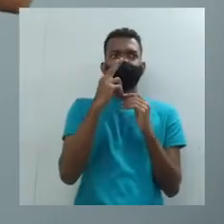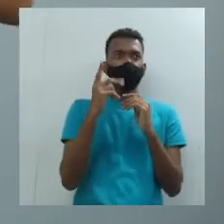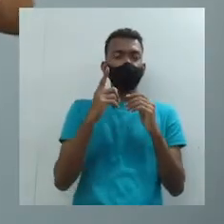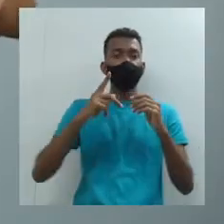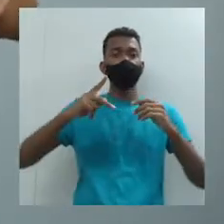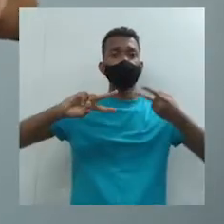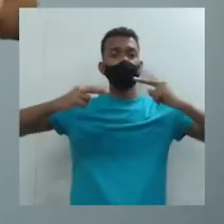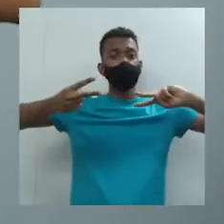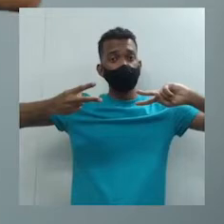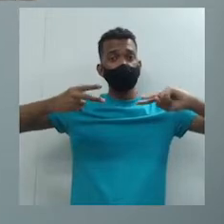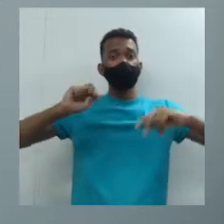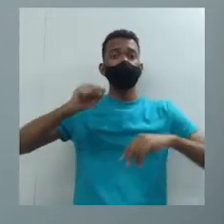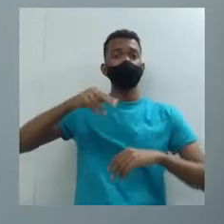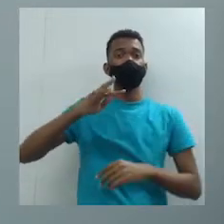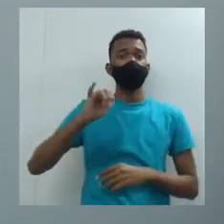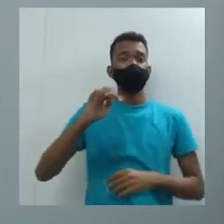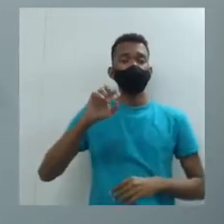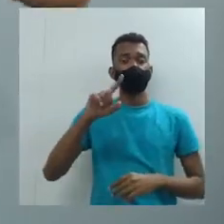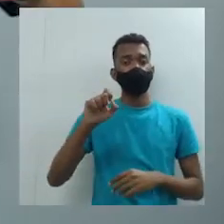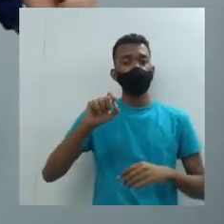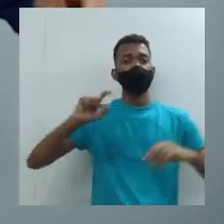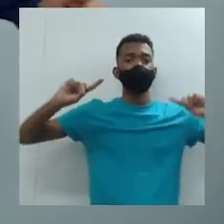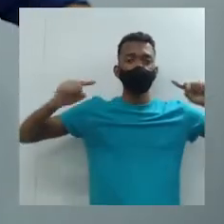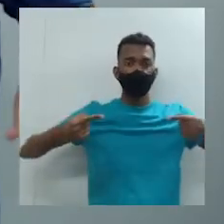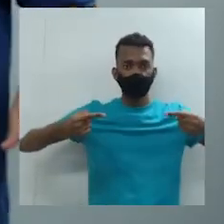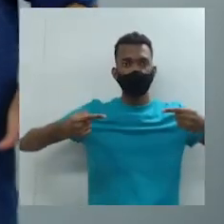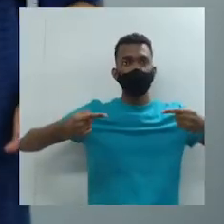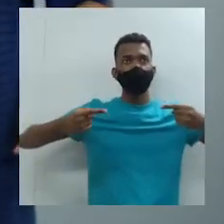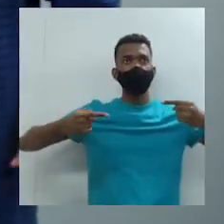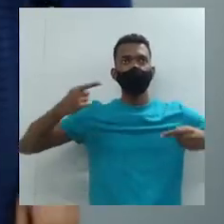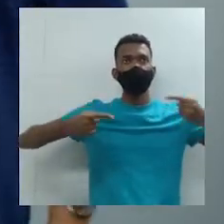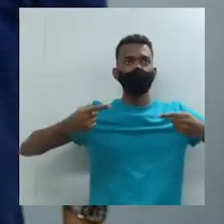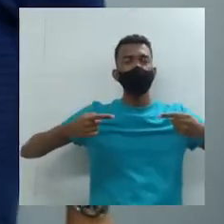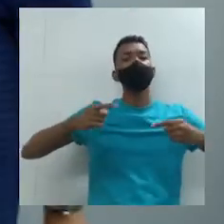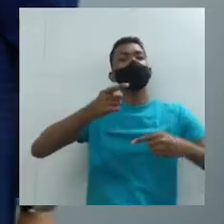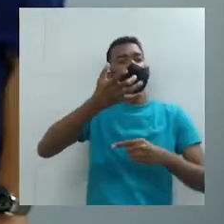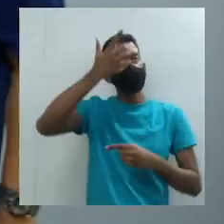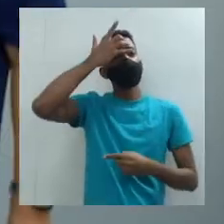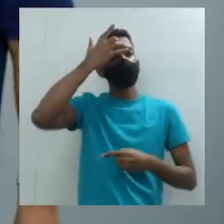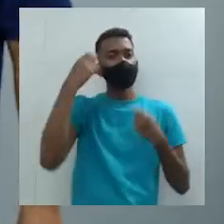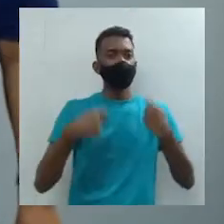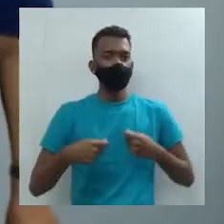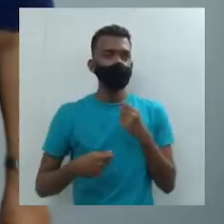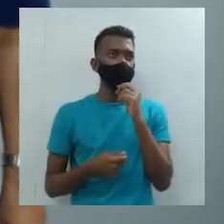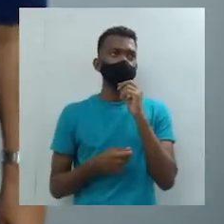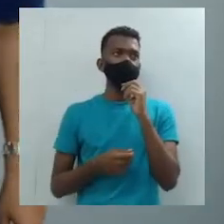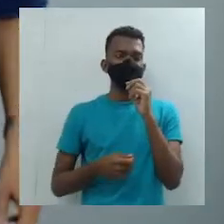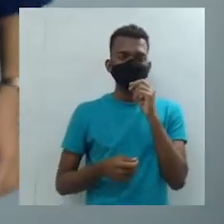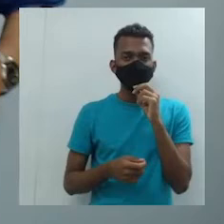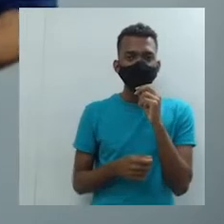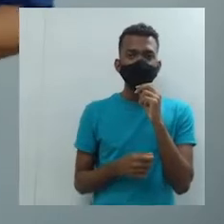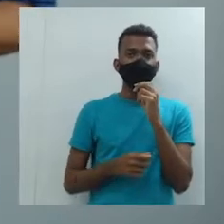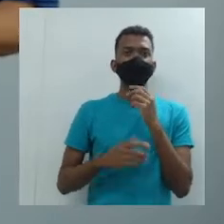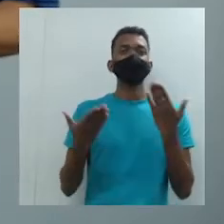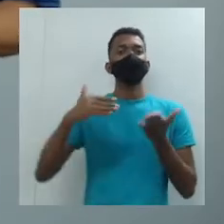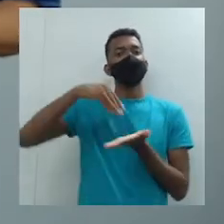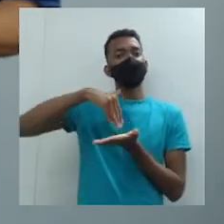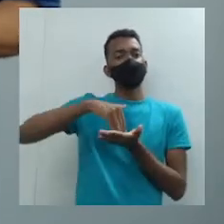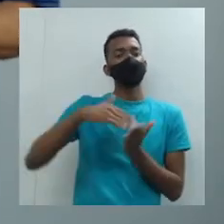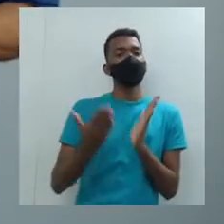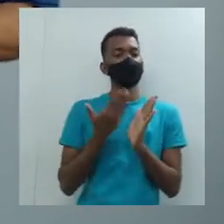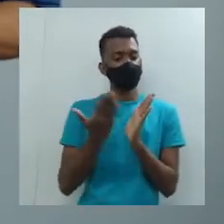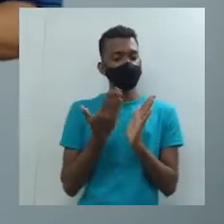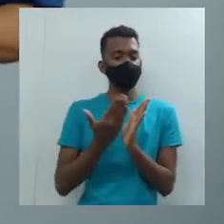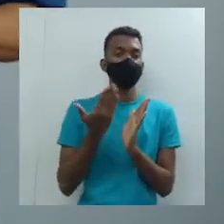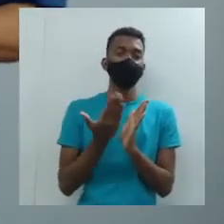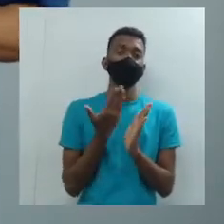paradoxo, antítese, oposições, ideias contrárias. Gravar bem. Exatamente. E o quarto e último livro dele, professor,